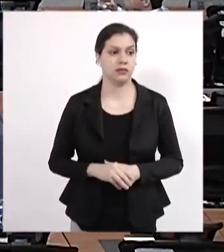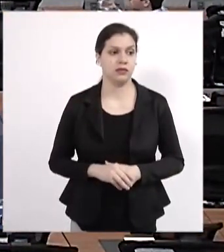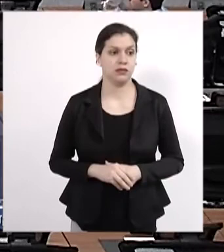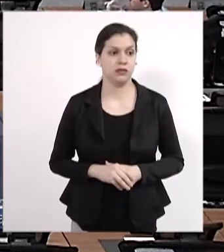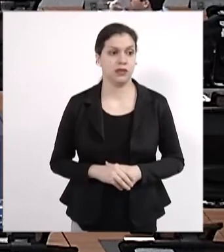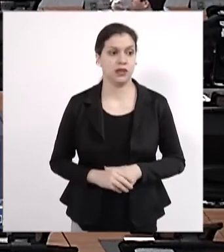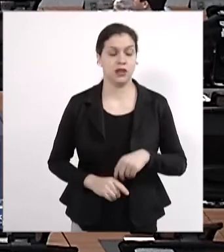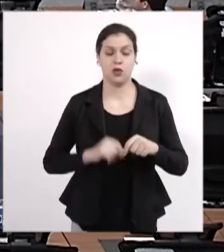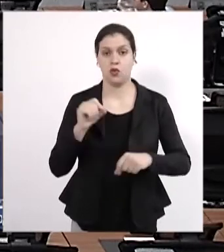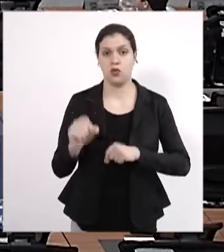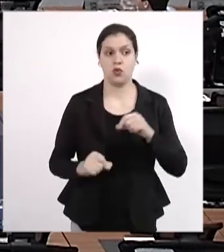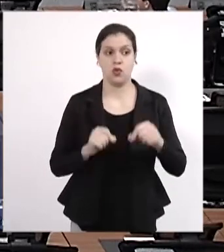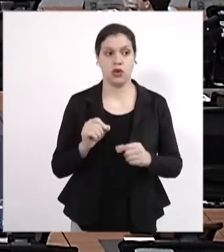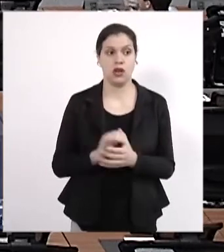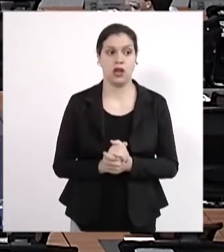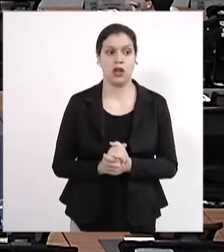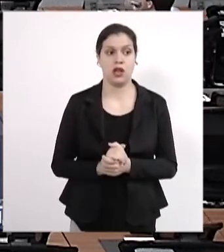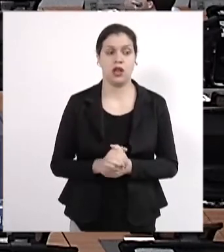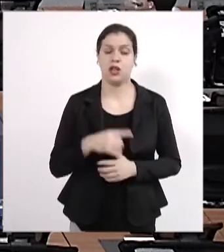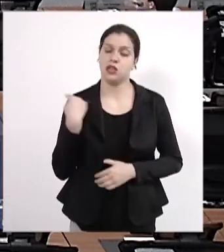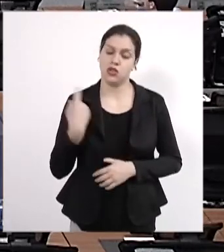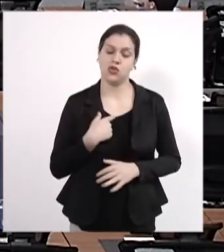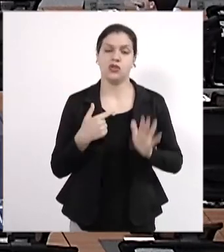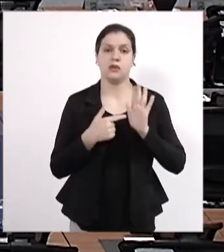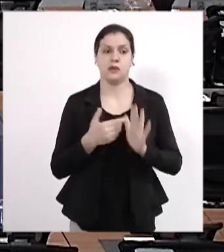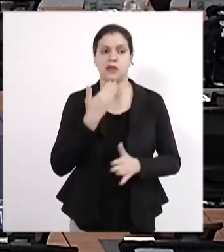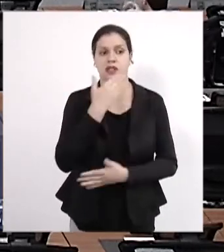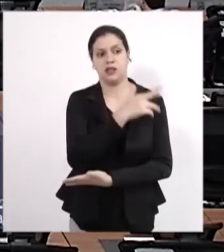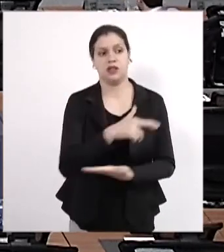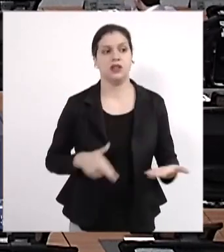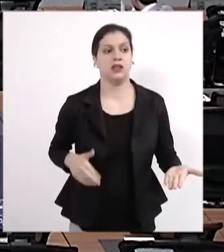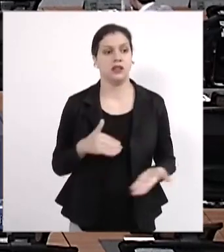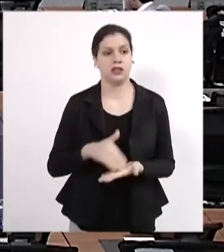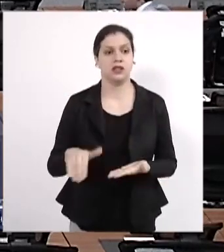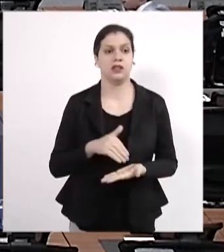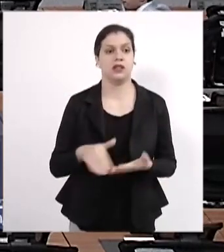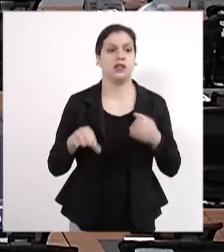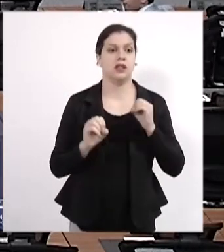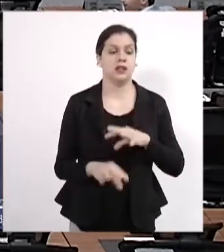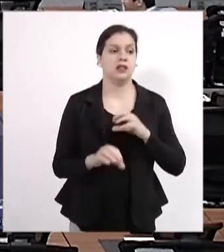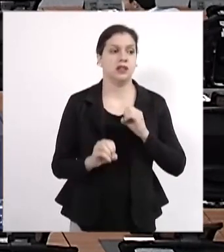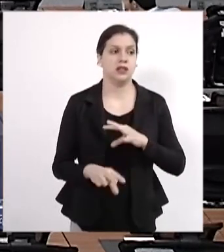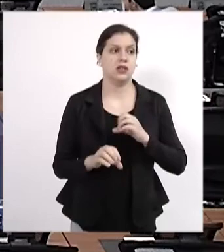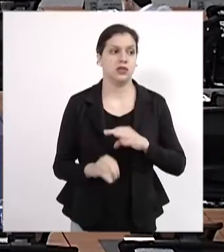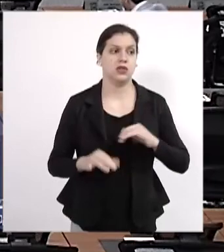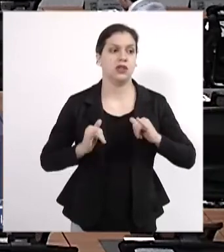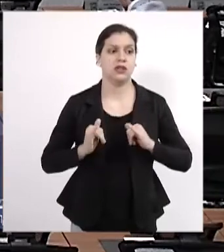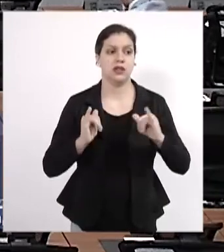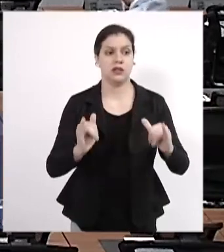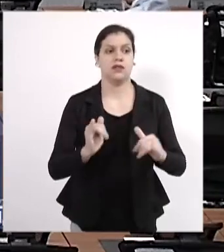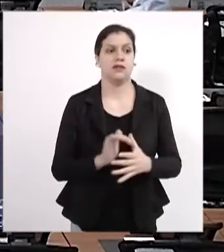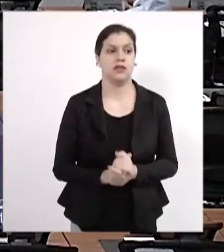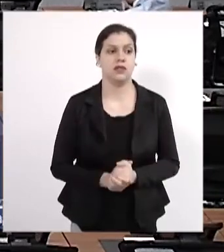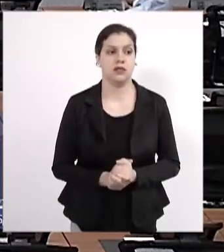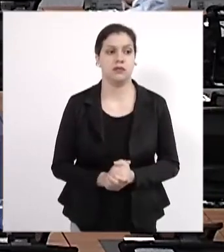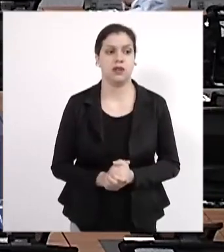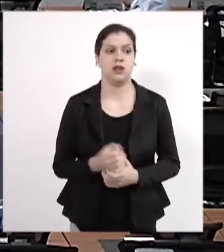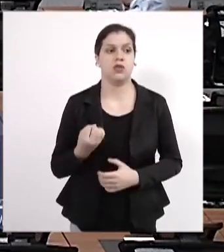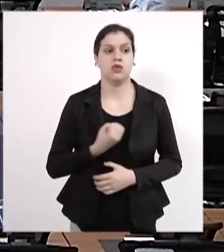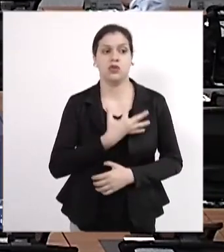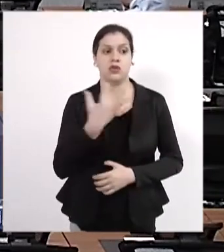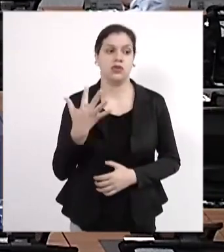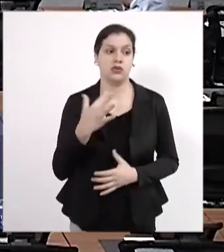comunicando que nós vamos apresentar um requerimento na próxima sessão para a Secretaria de Educação informar essa casa, os dados, os números, para